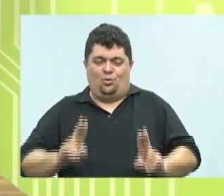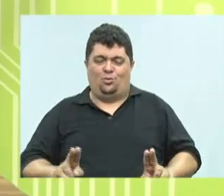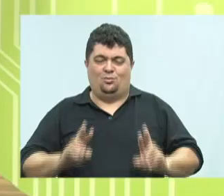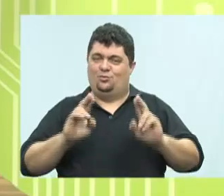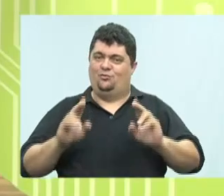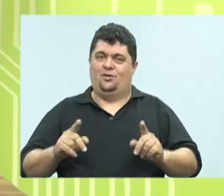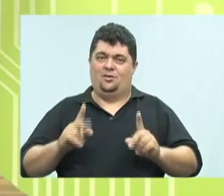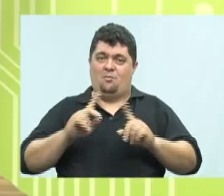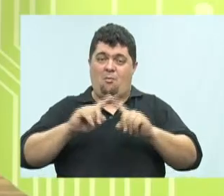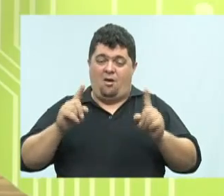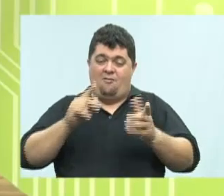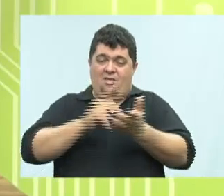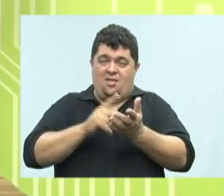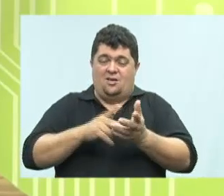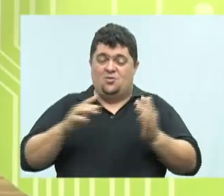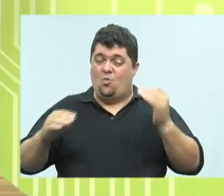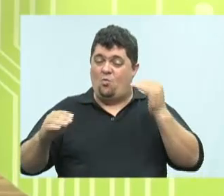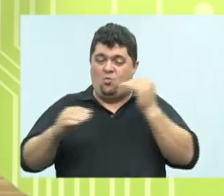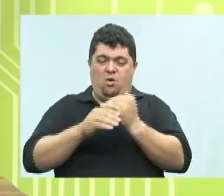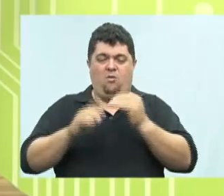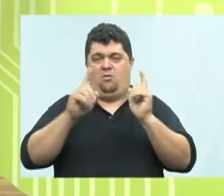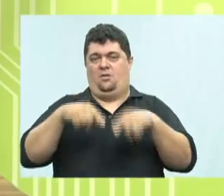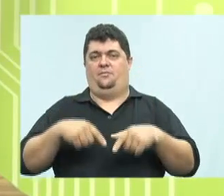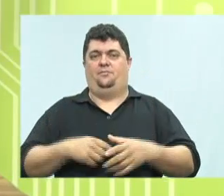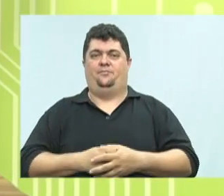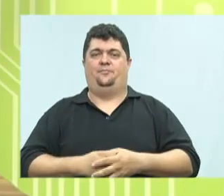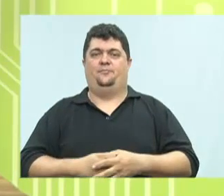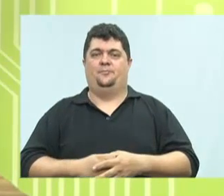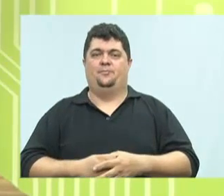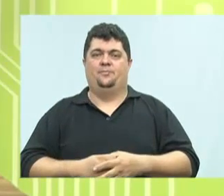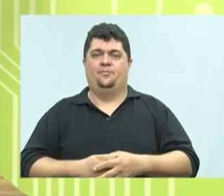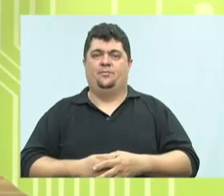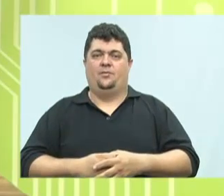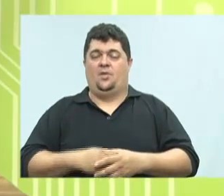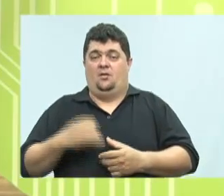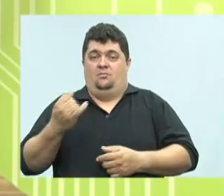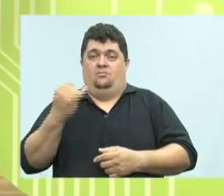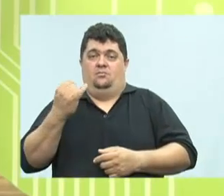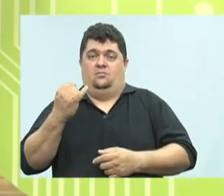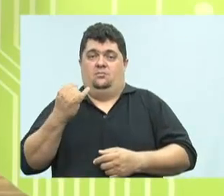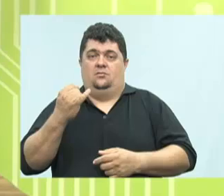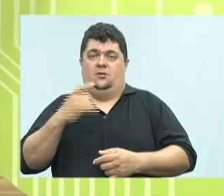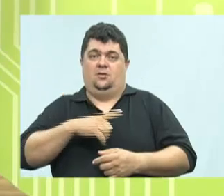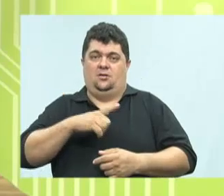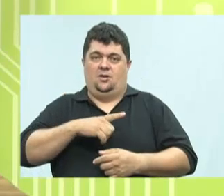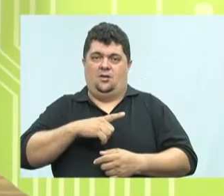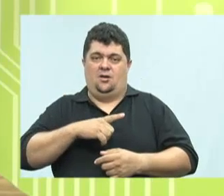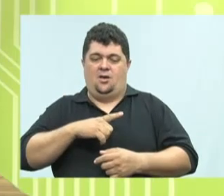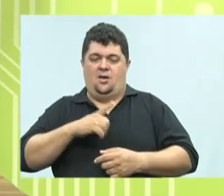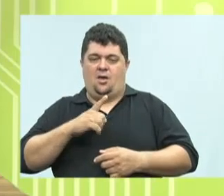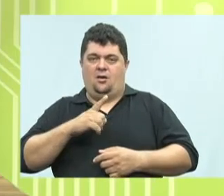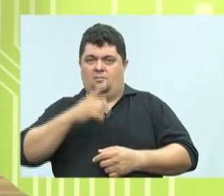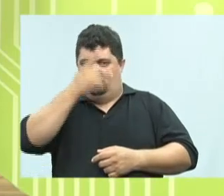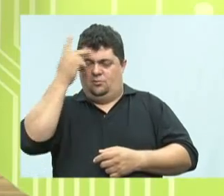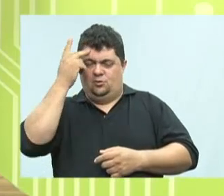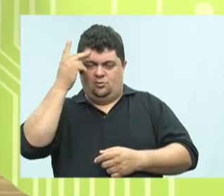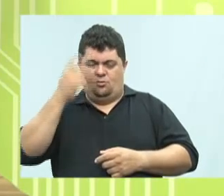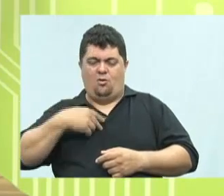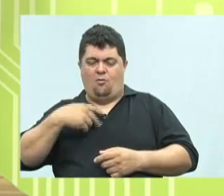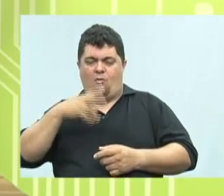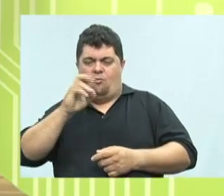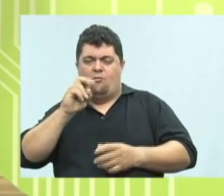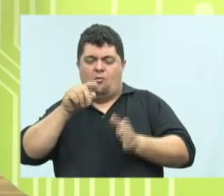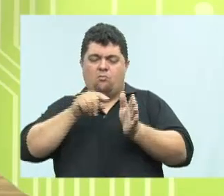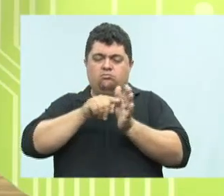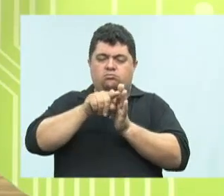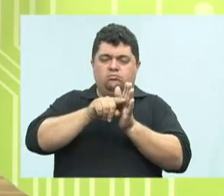na pesquisa-intervenção, ela citou que nós devemos ter uma intervenção local, nós